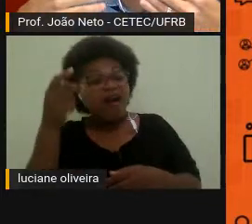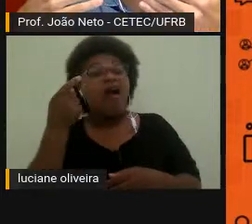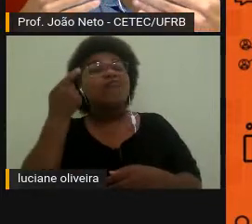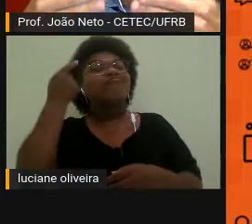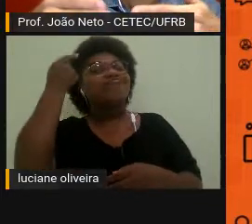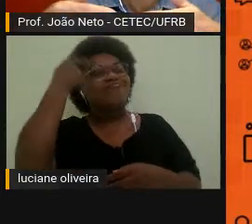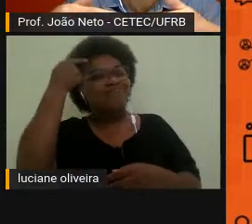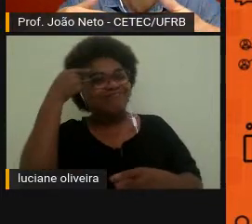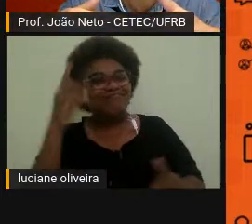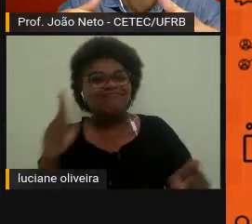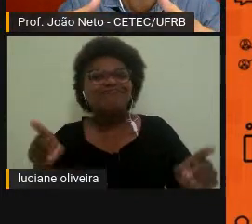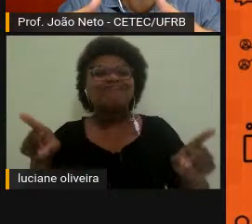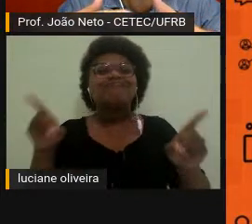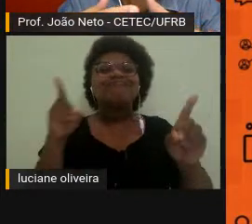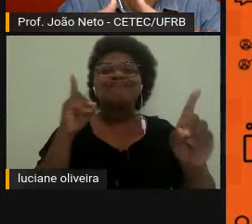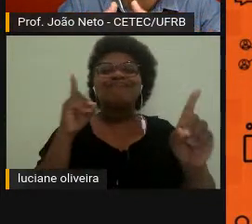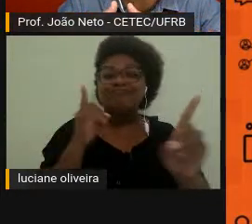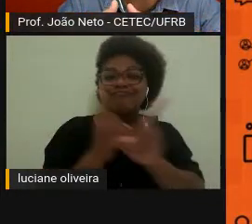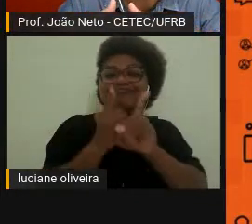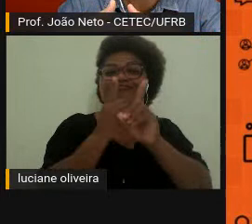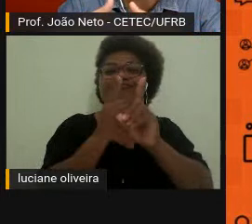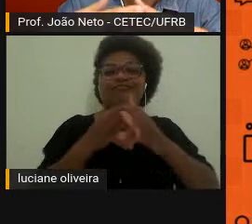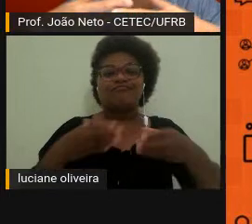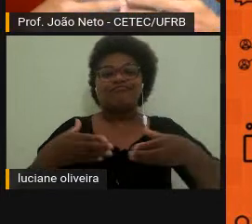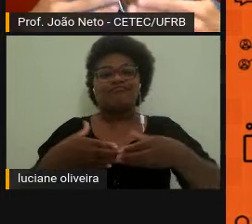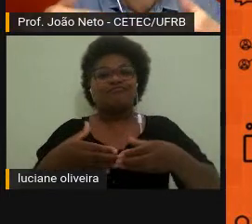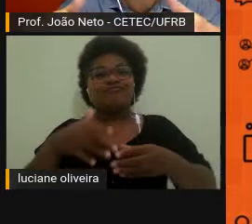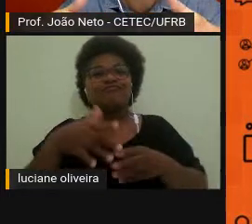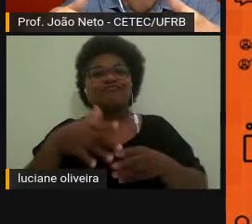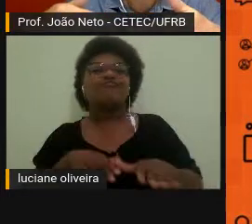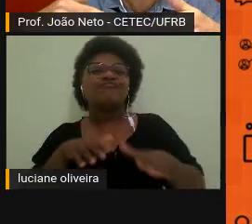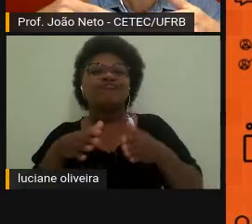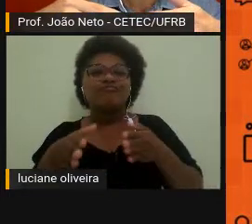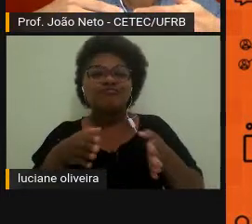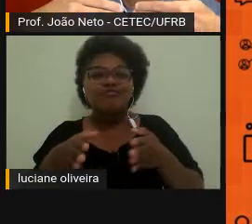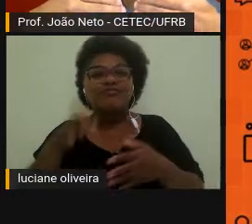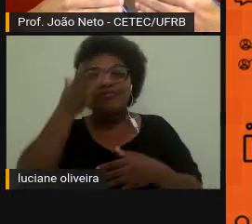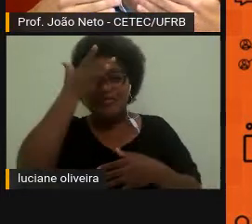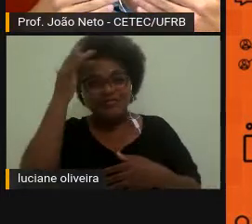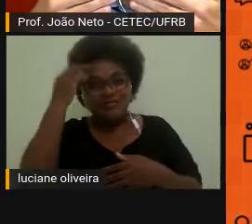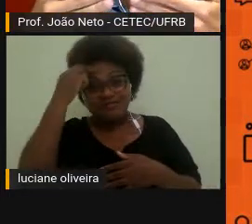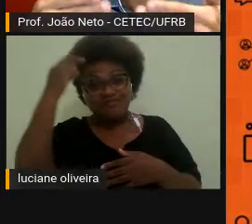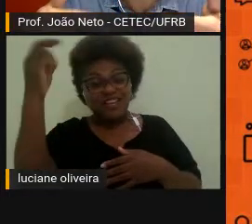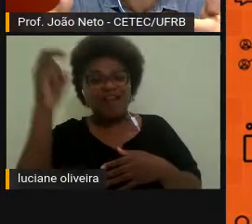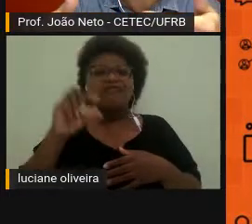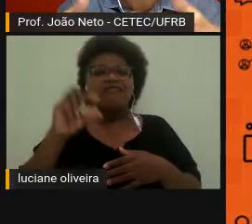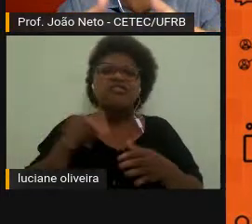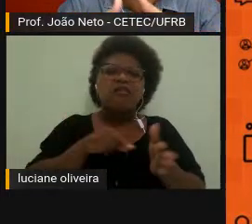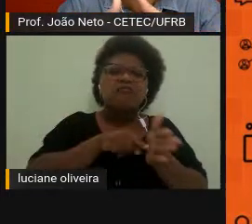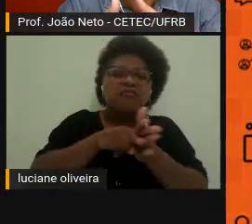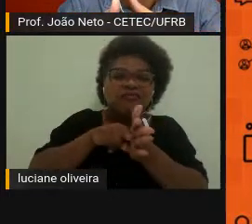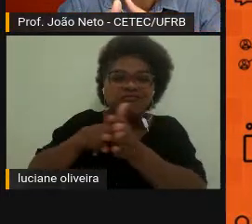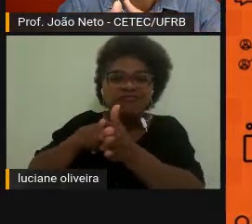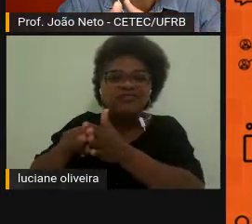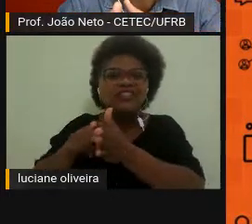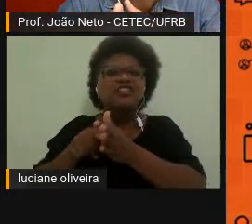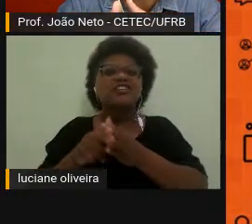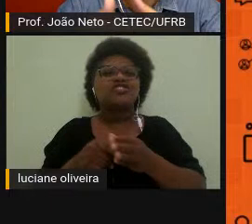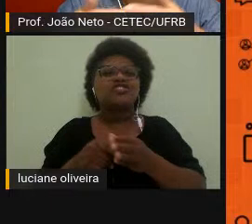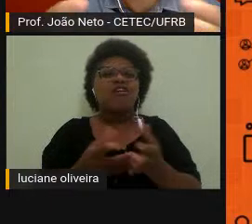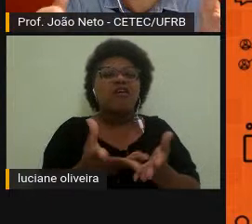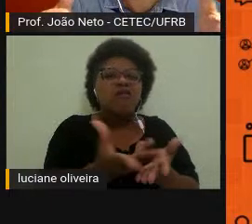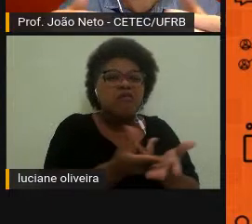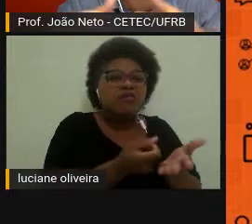a partir de vários instrumentos de coleta de dados fiz entrevistas a fiz a